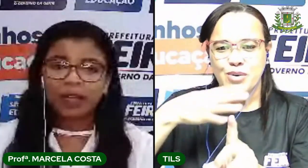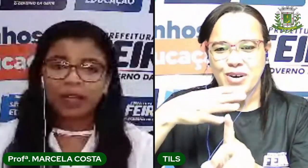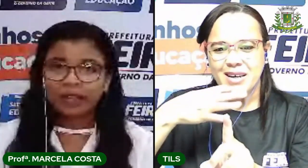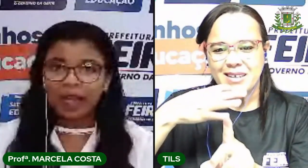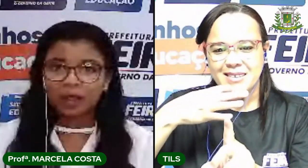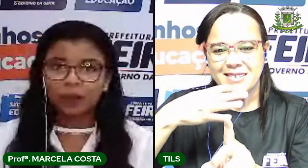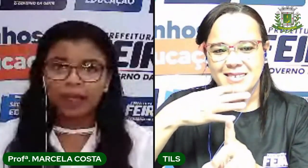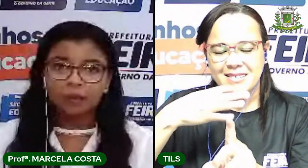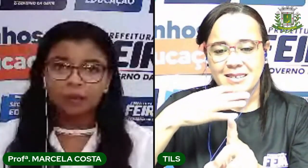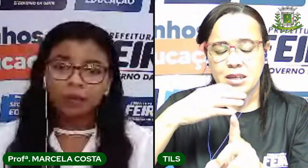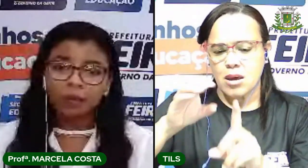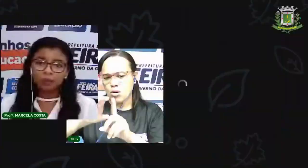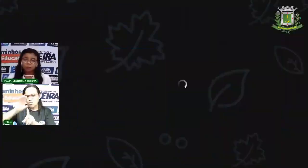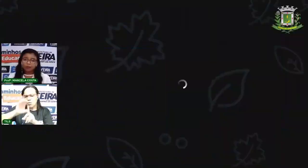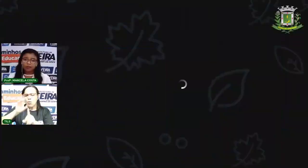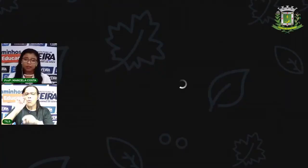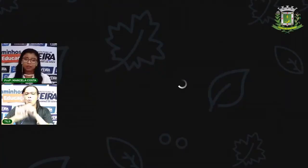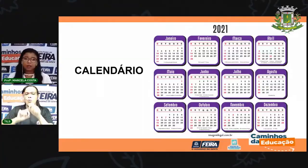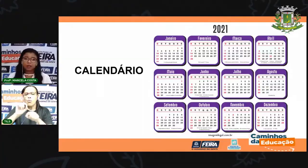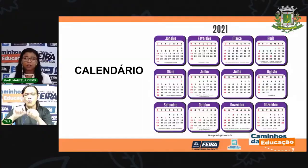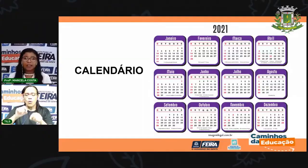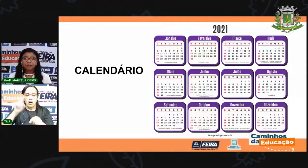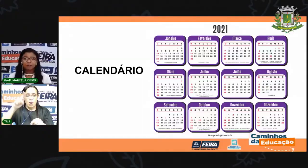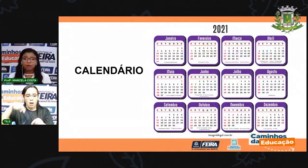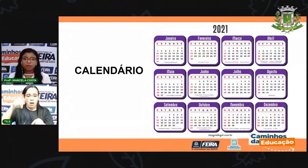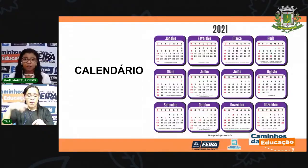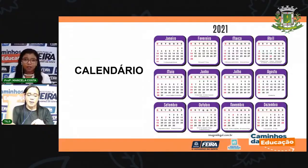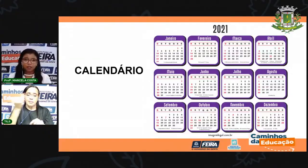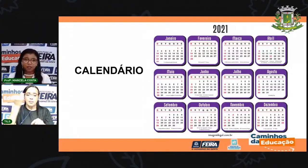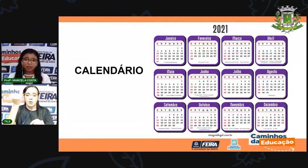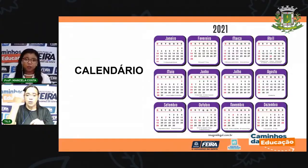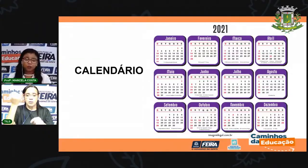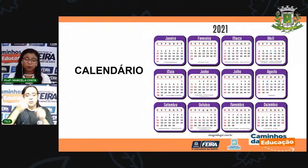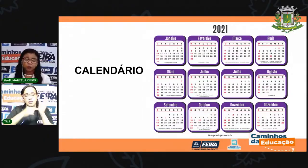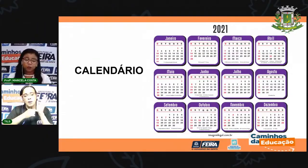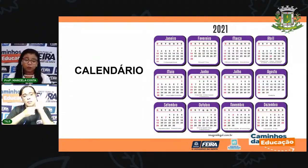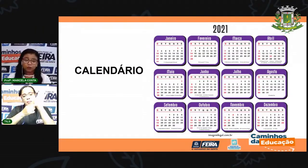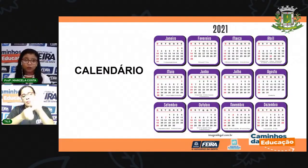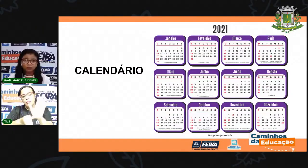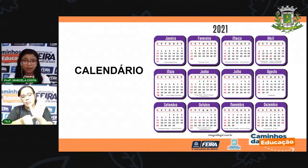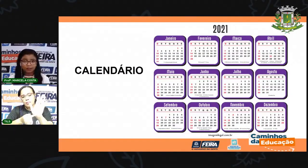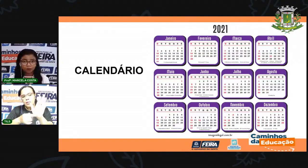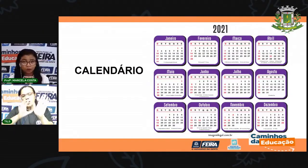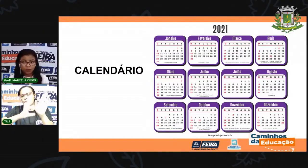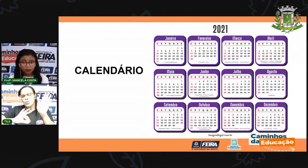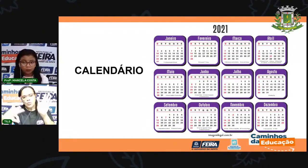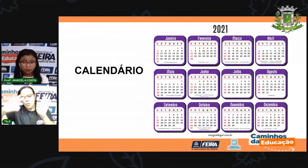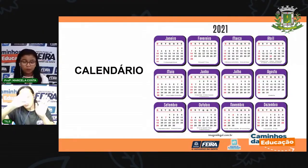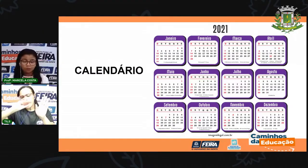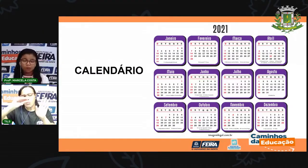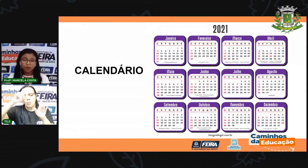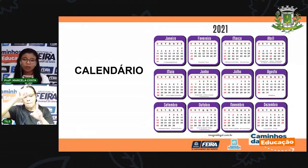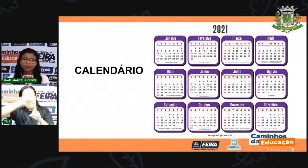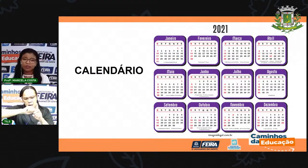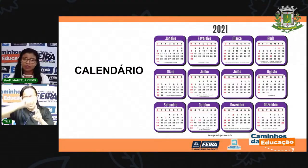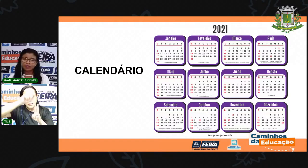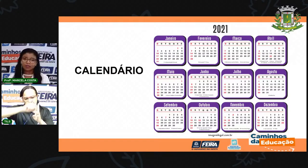O calendário é muito importante porque ele mostra para a gente todos os meses do ano